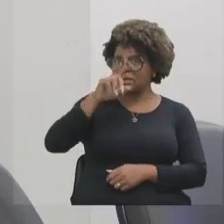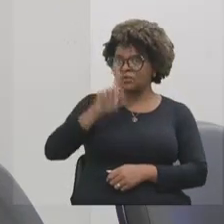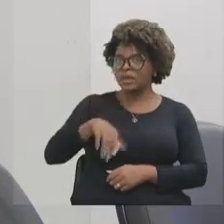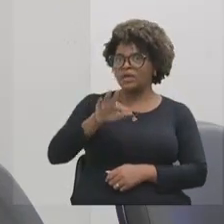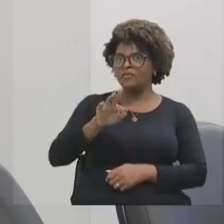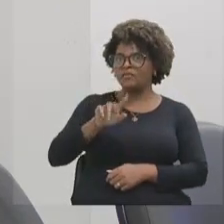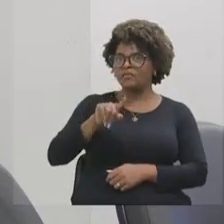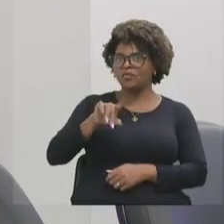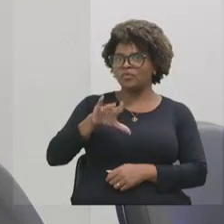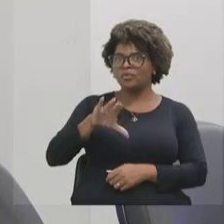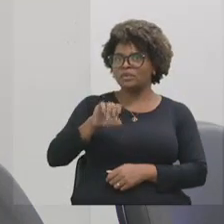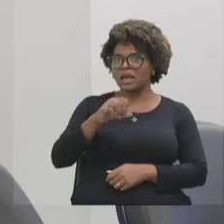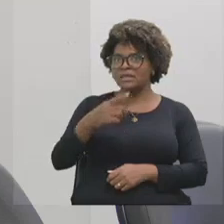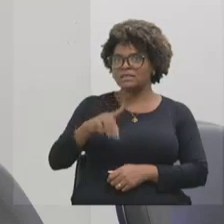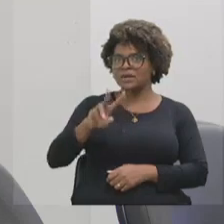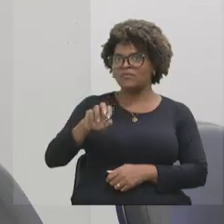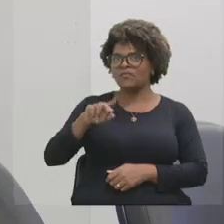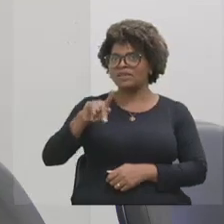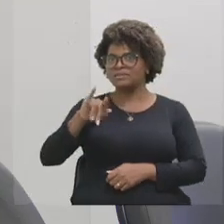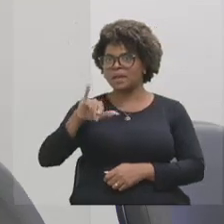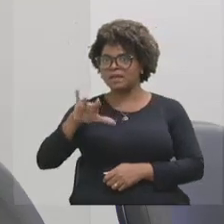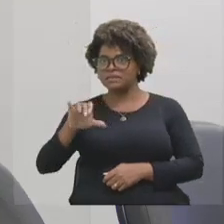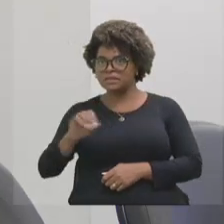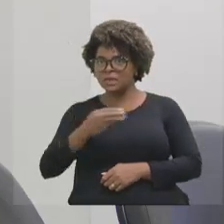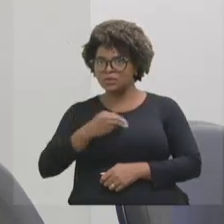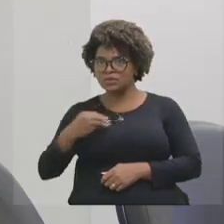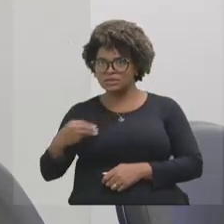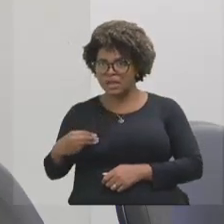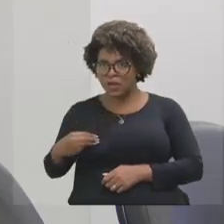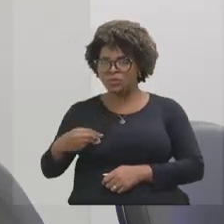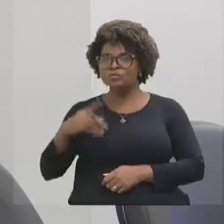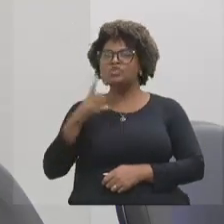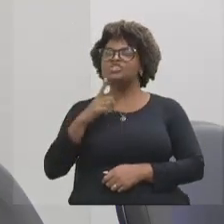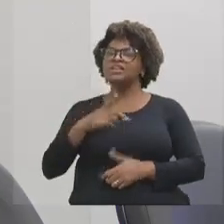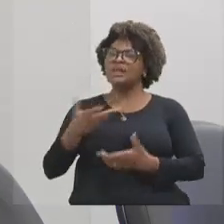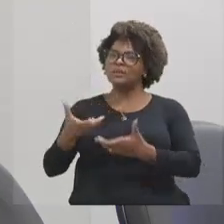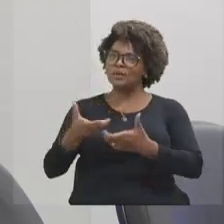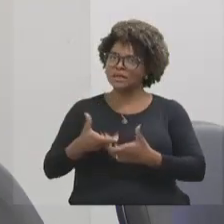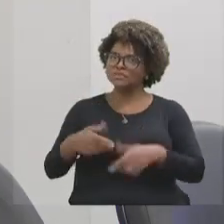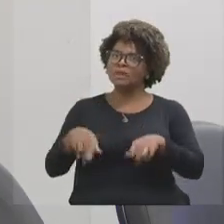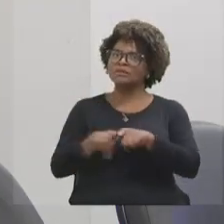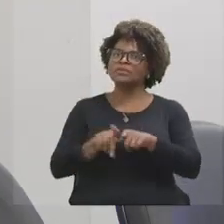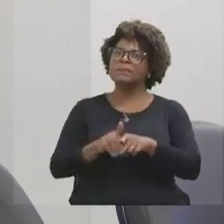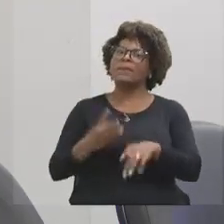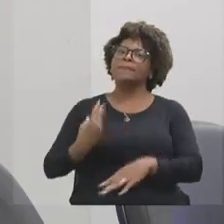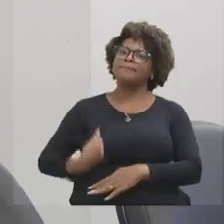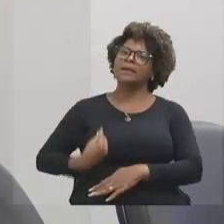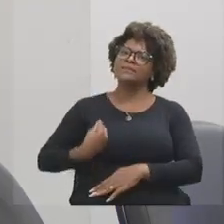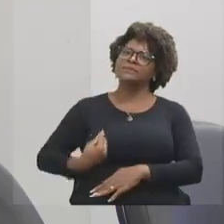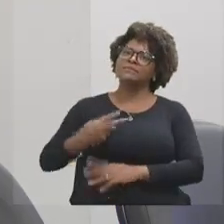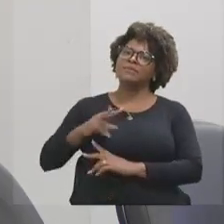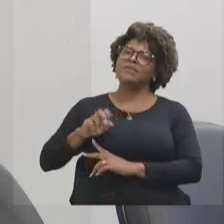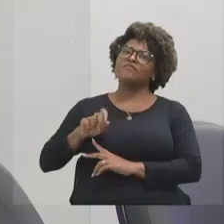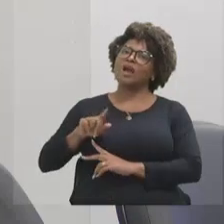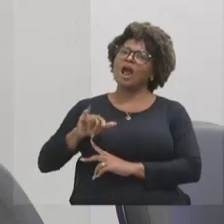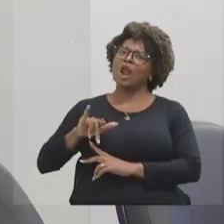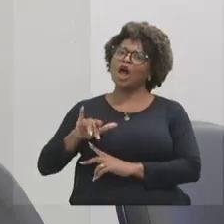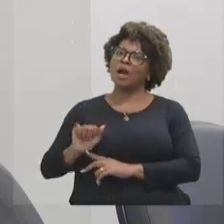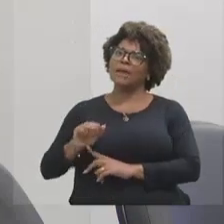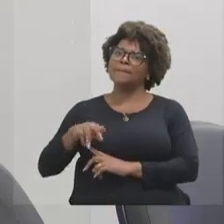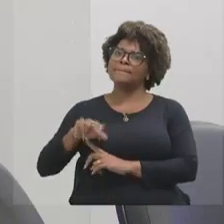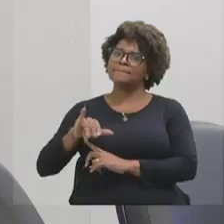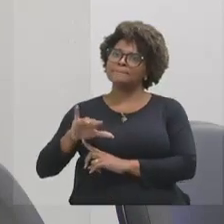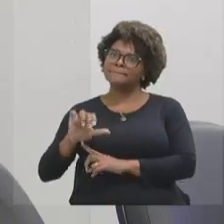saúde que está em amplo atendimento inclusive através do valor no qual agradeço a gente tem conseguido aumentar muito a nossa produção